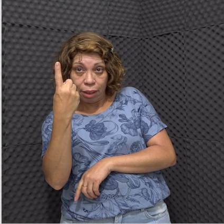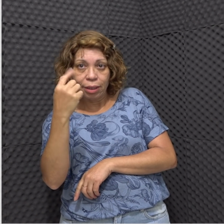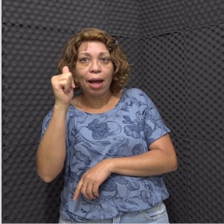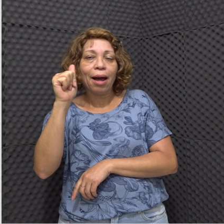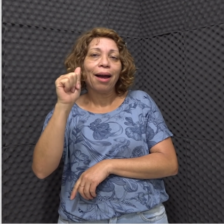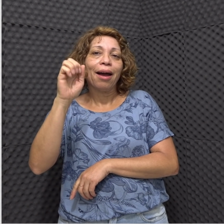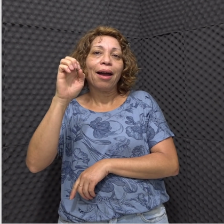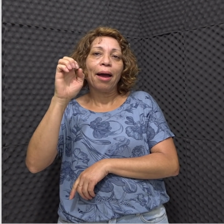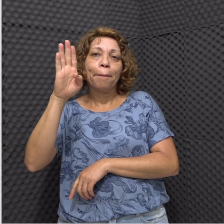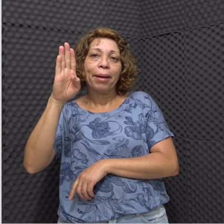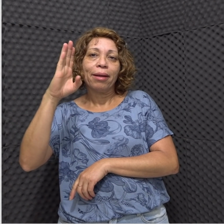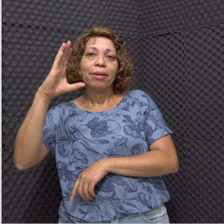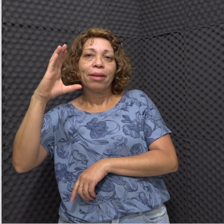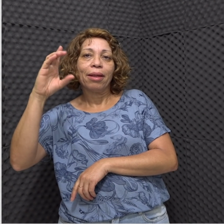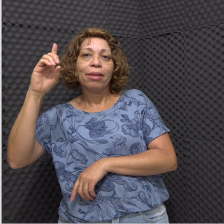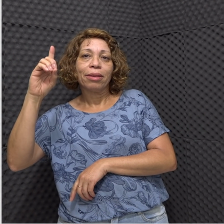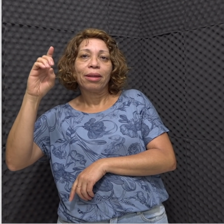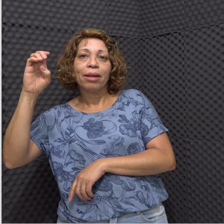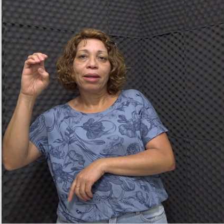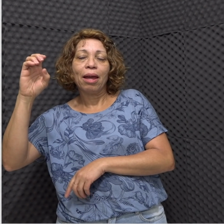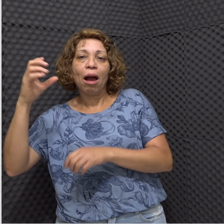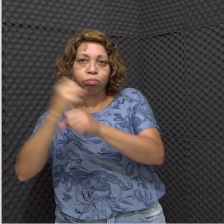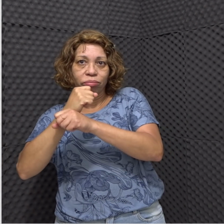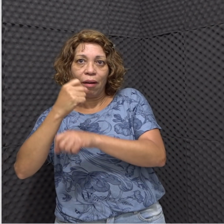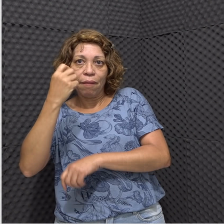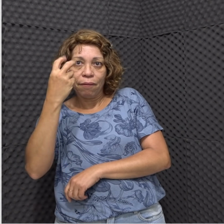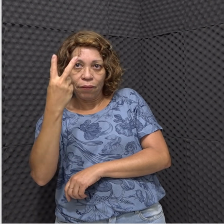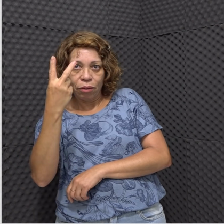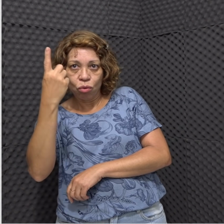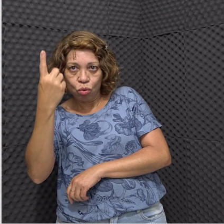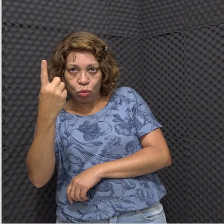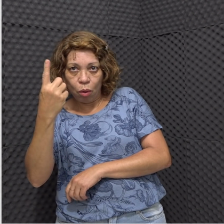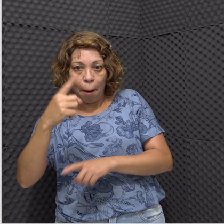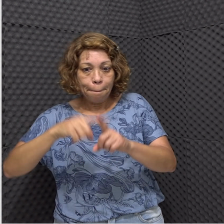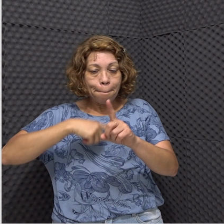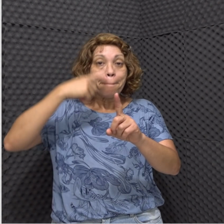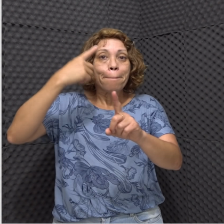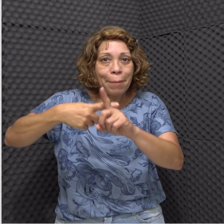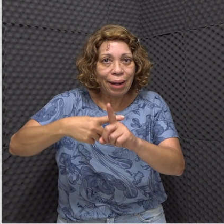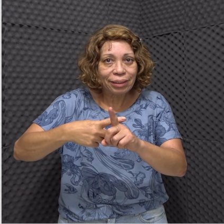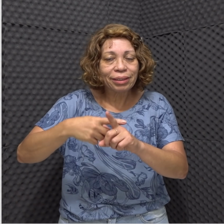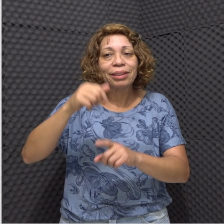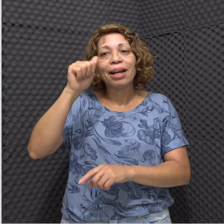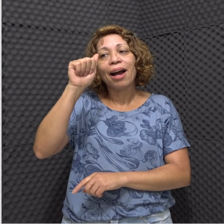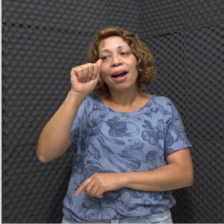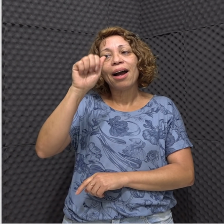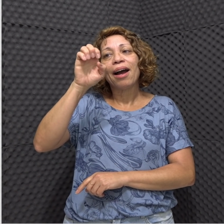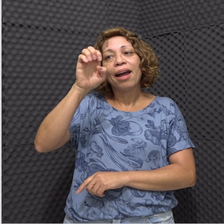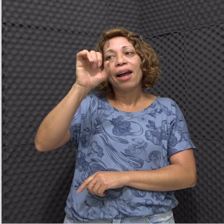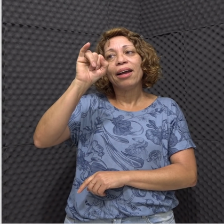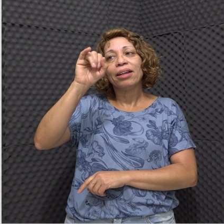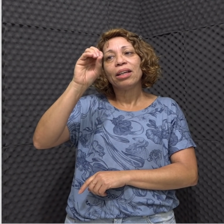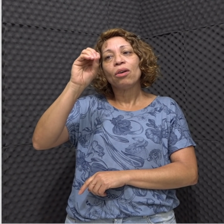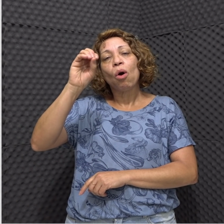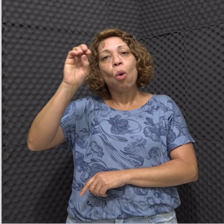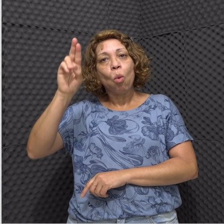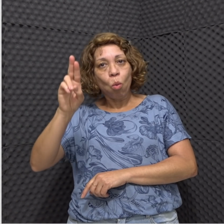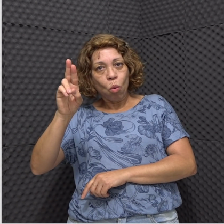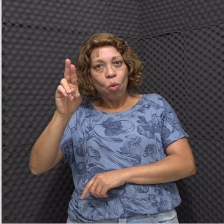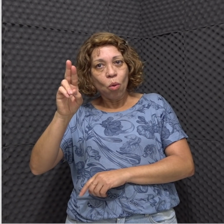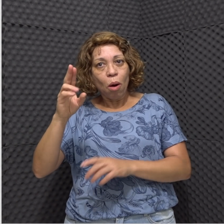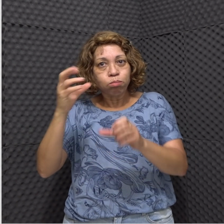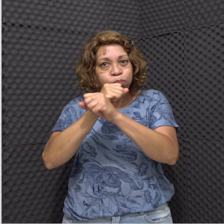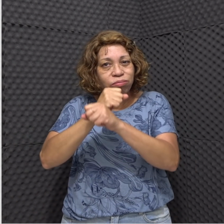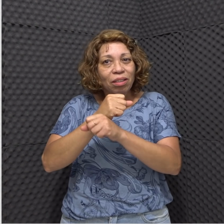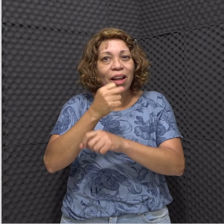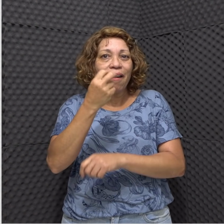21 letras, fecha chaves, mais o conjunto das vogais, representados pela letra V, igual, abre chaves,